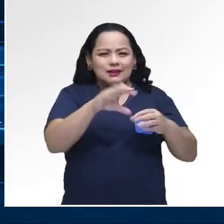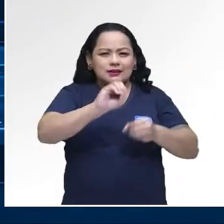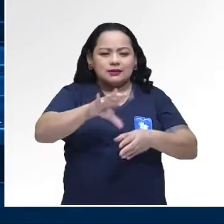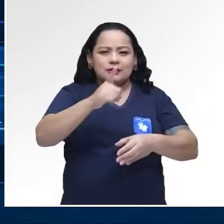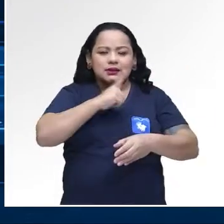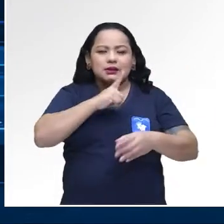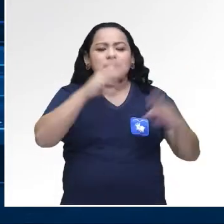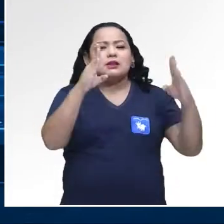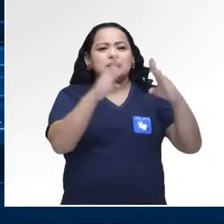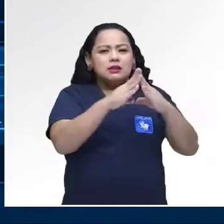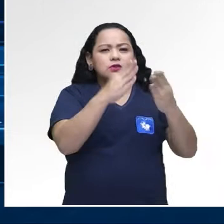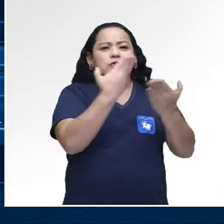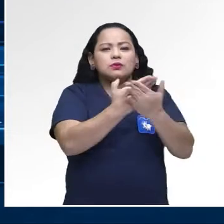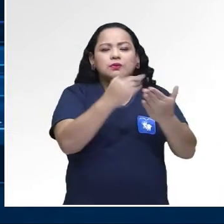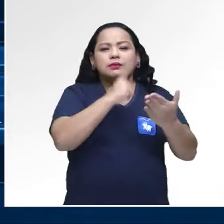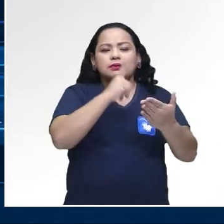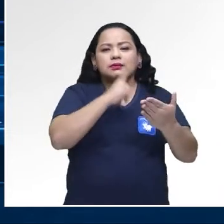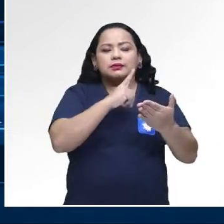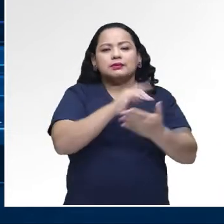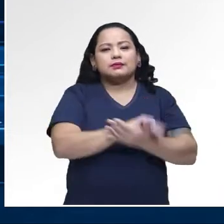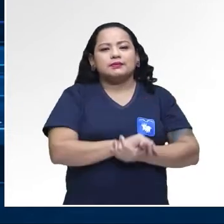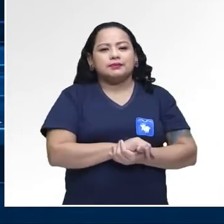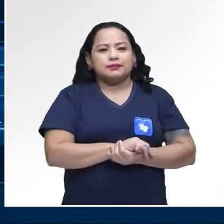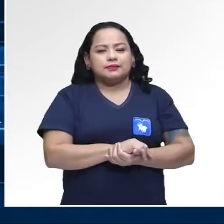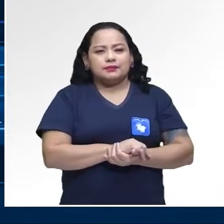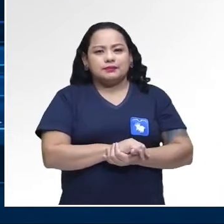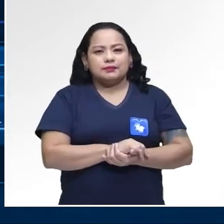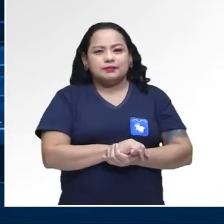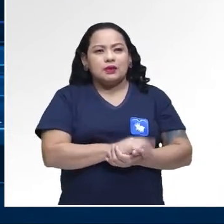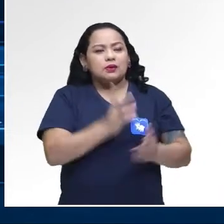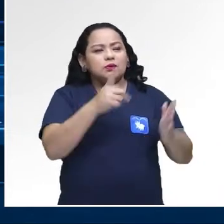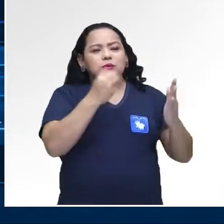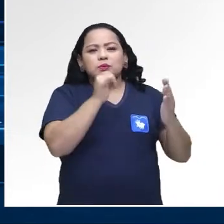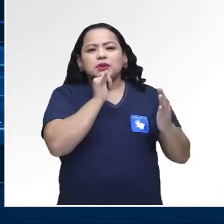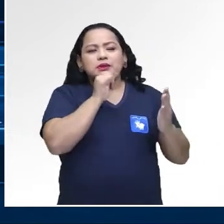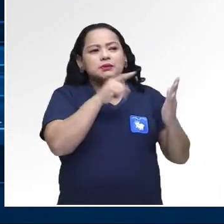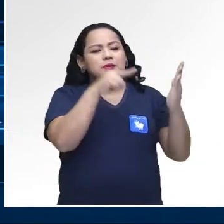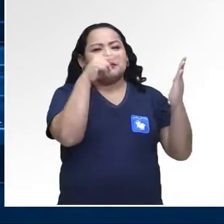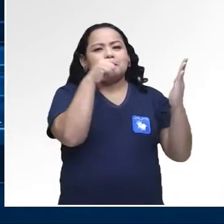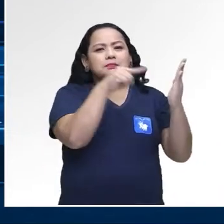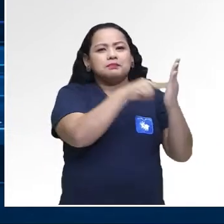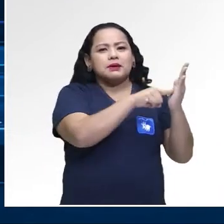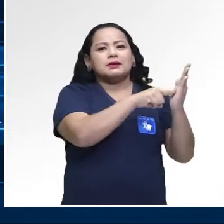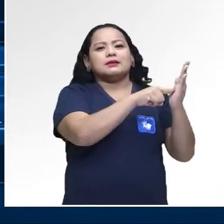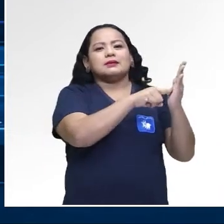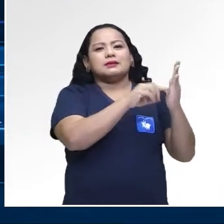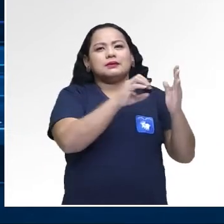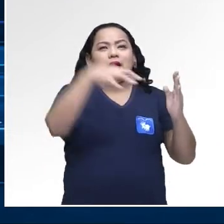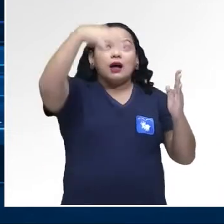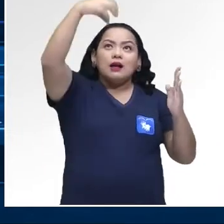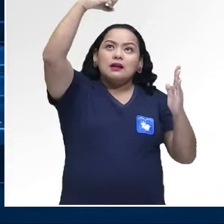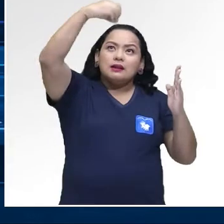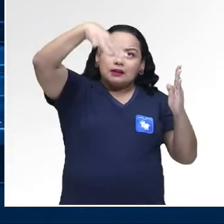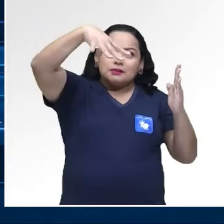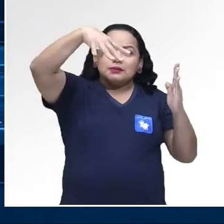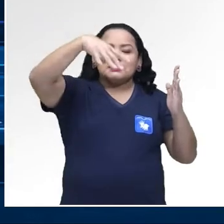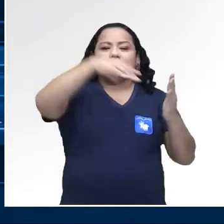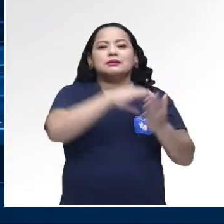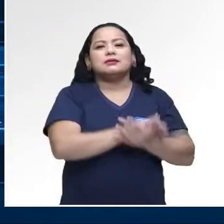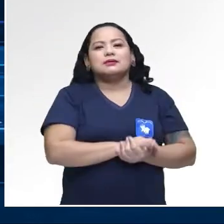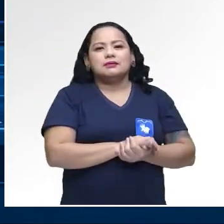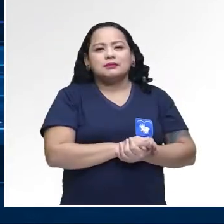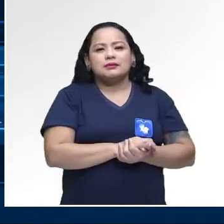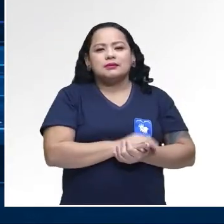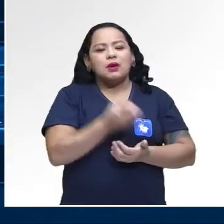lá na escola, né? Onde eu só faço apertar ali a tomada e aí eu já consigo acender uma lâmpada, né? Ou então